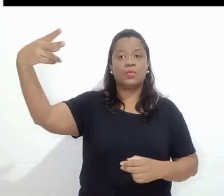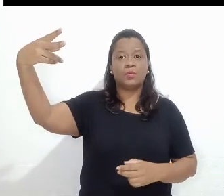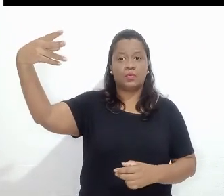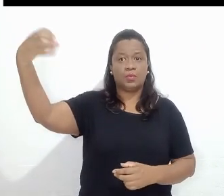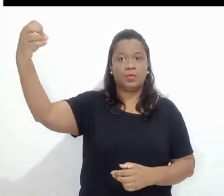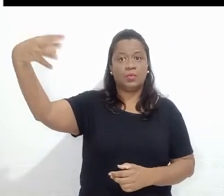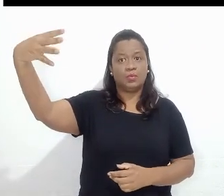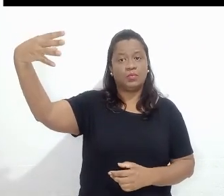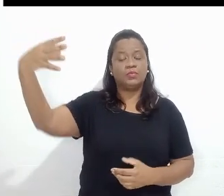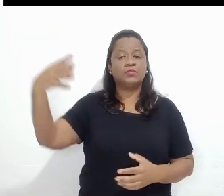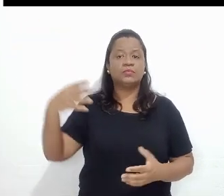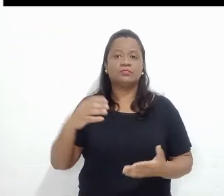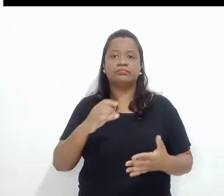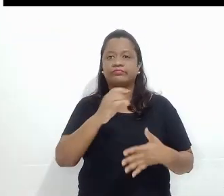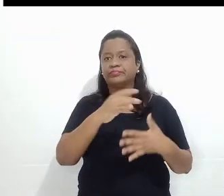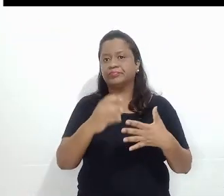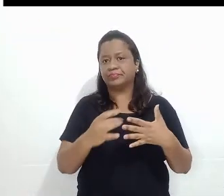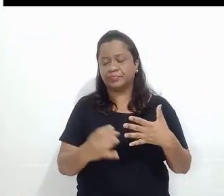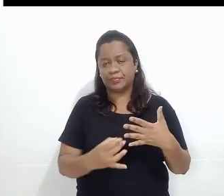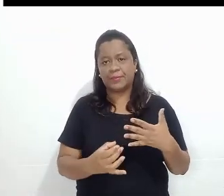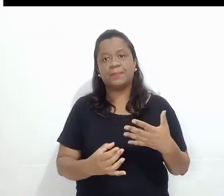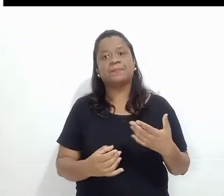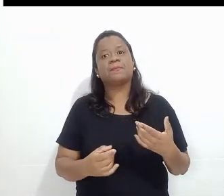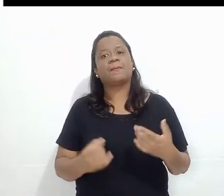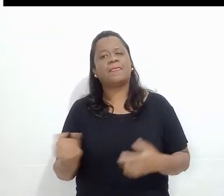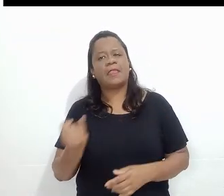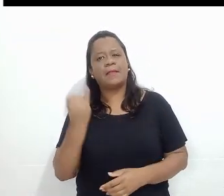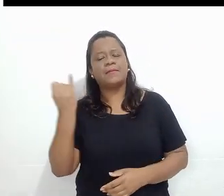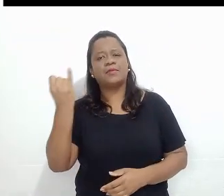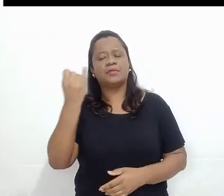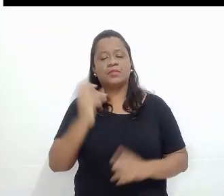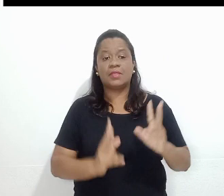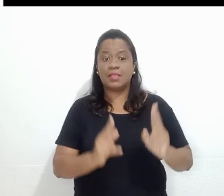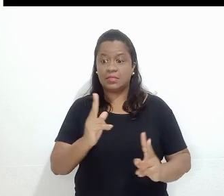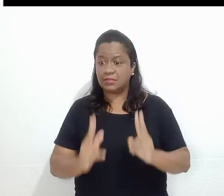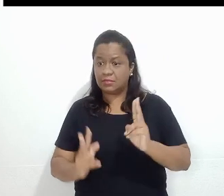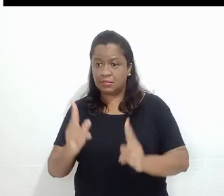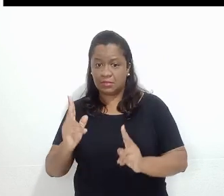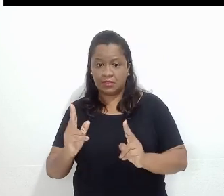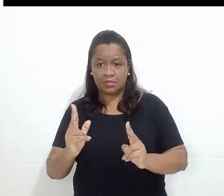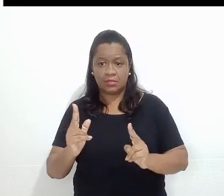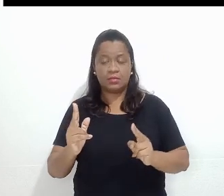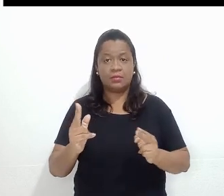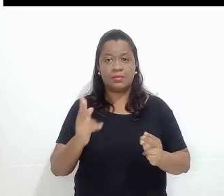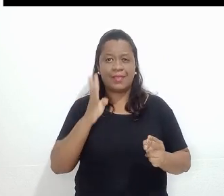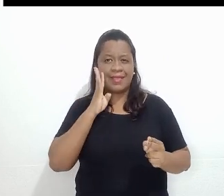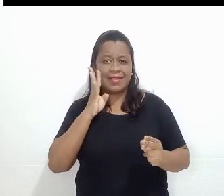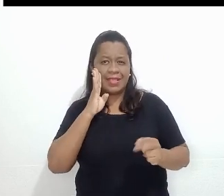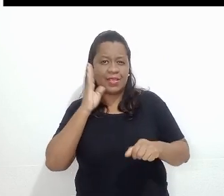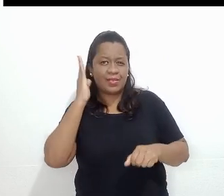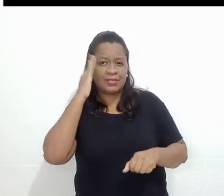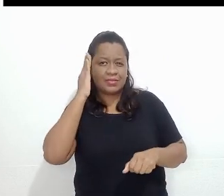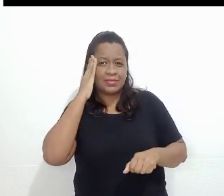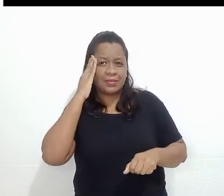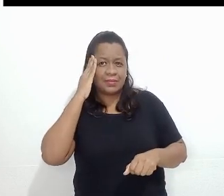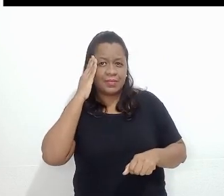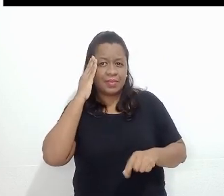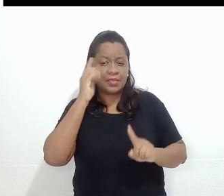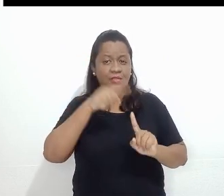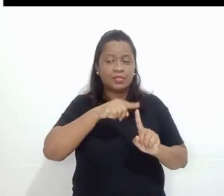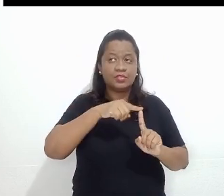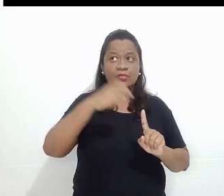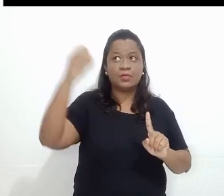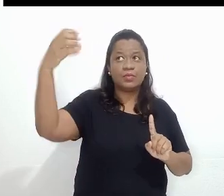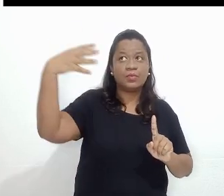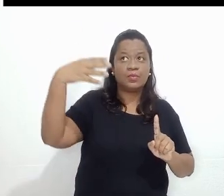são informações importantes na edição também. Tá? Às vezes na edição é legal você saber o tipo de luz e tal, a abertura que